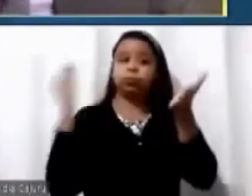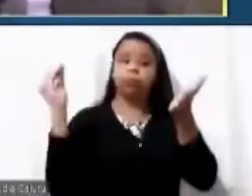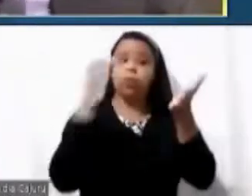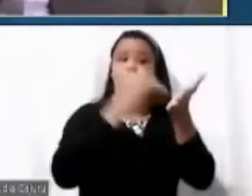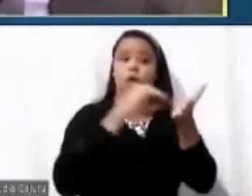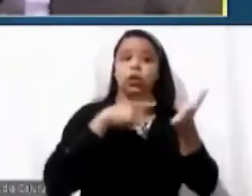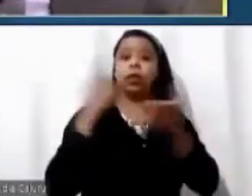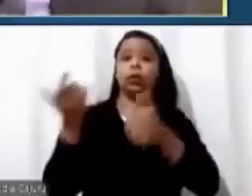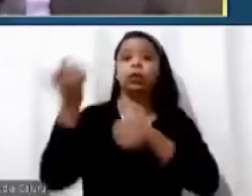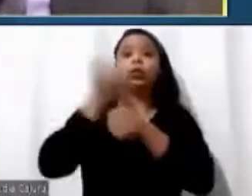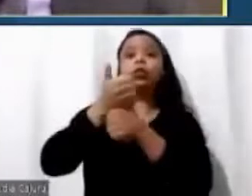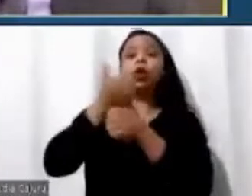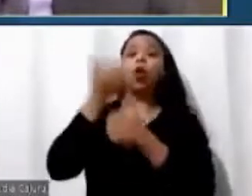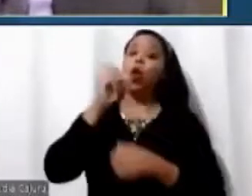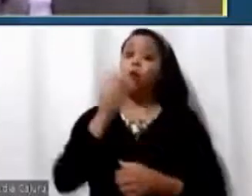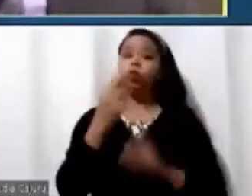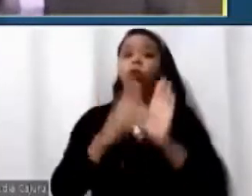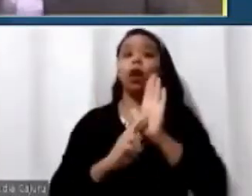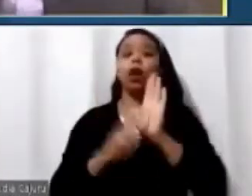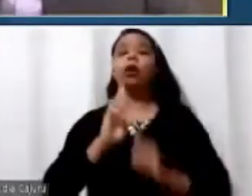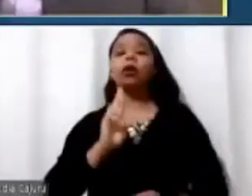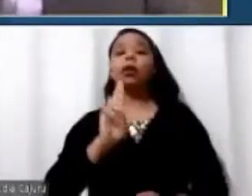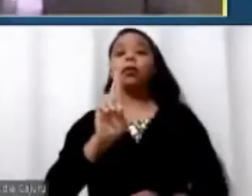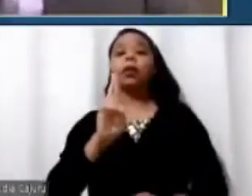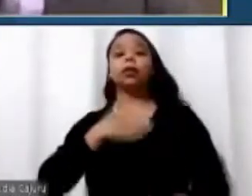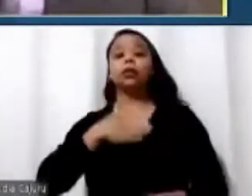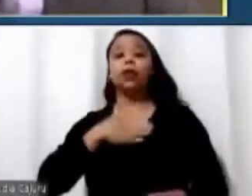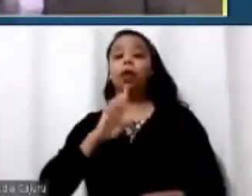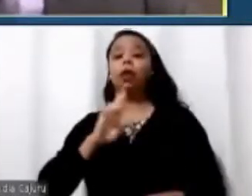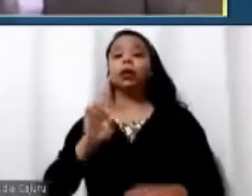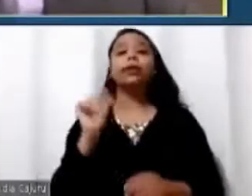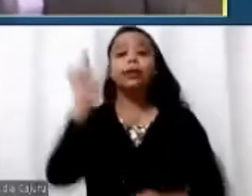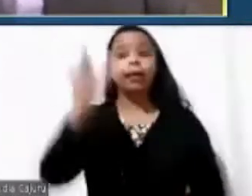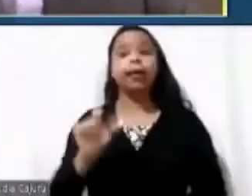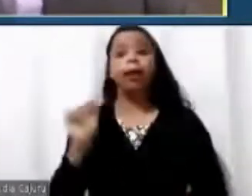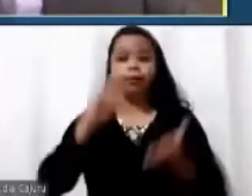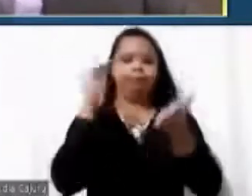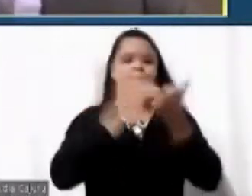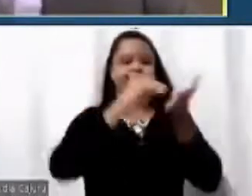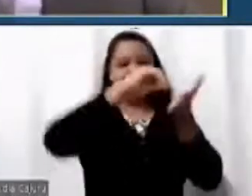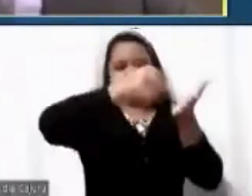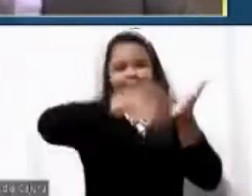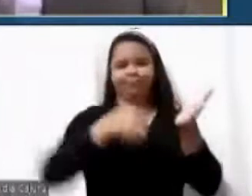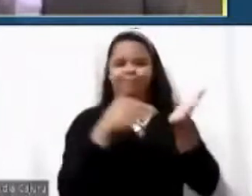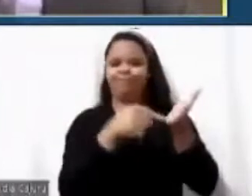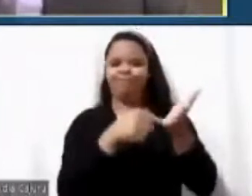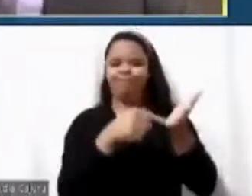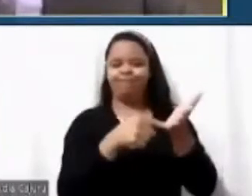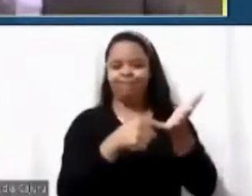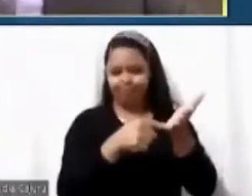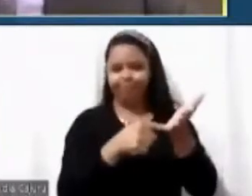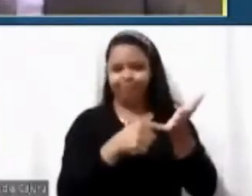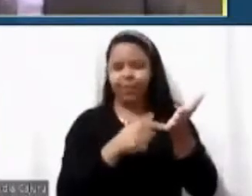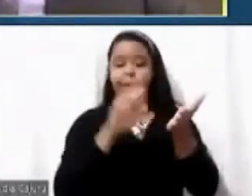muito relacionado à questão do término de vida. Muitos doutrinadores tentam esclarecer isso e há uma certa